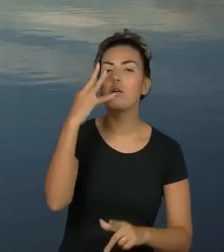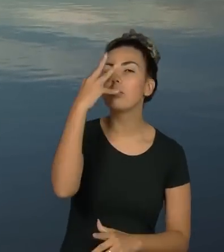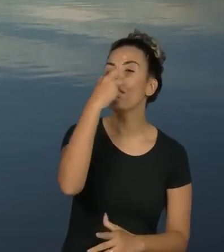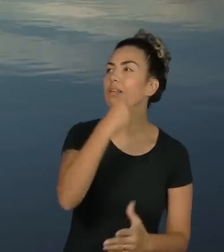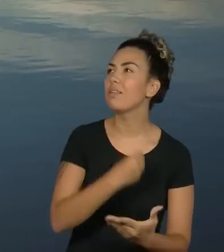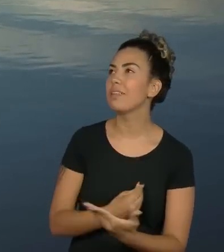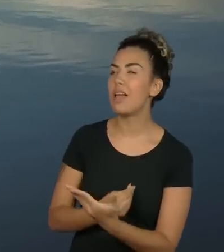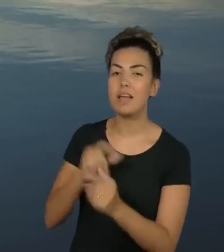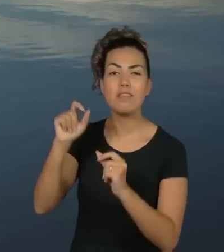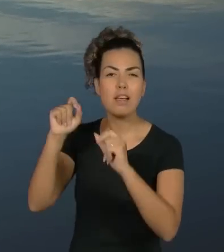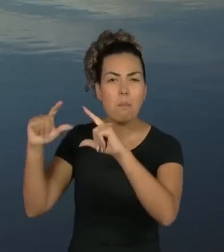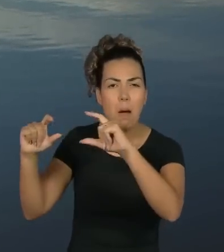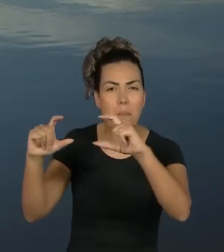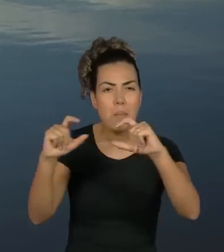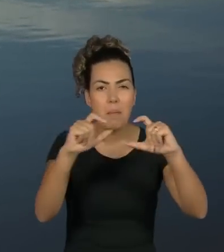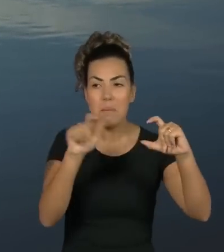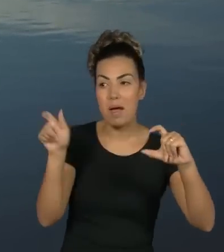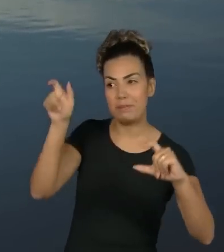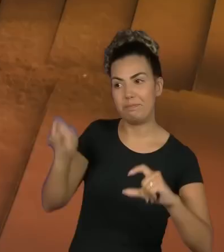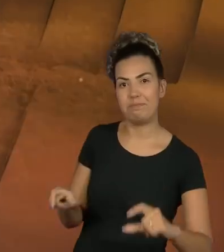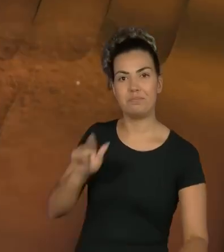Haruo.